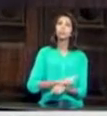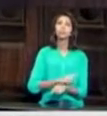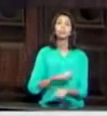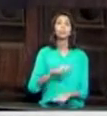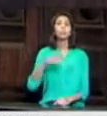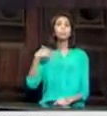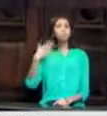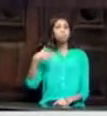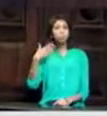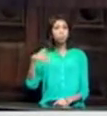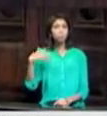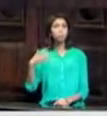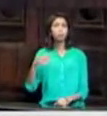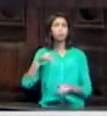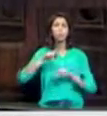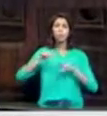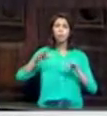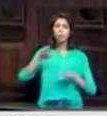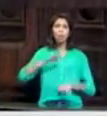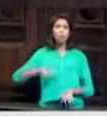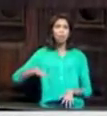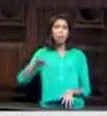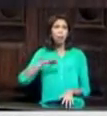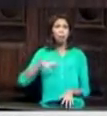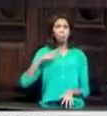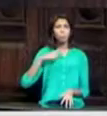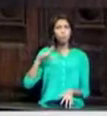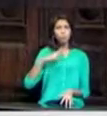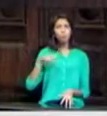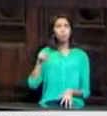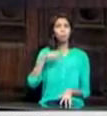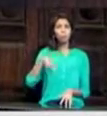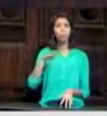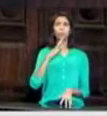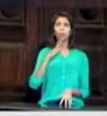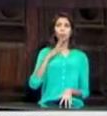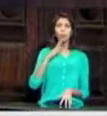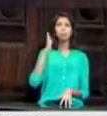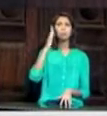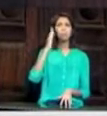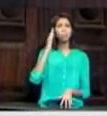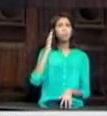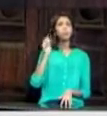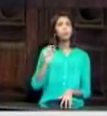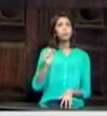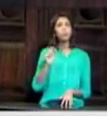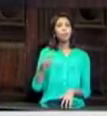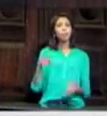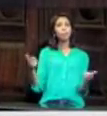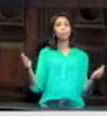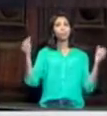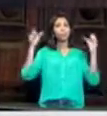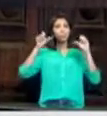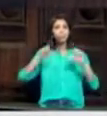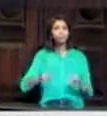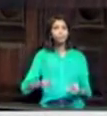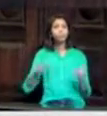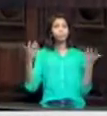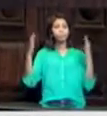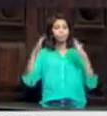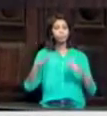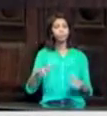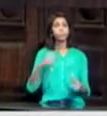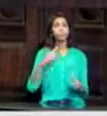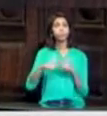cada vez mais, em várias áreas privatizadas, nós temos conhecido, isto sim, é a deterioração, é a pior, é a redução